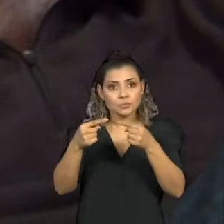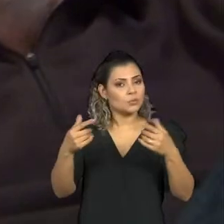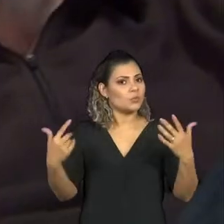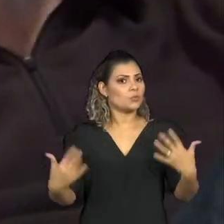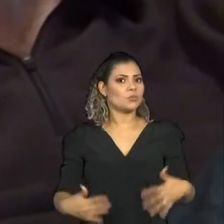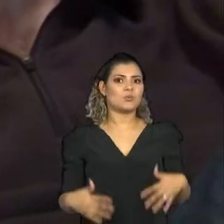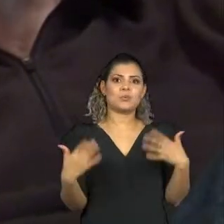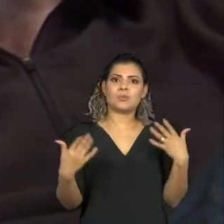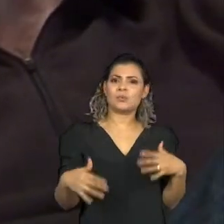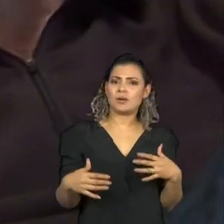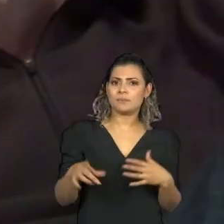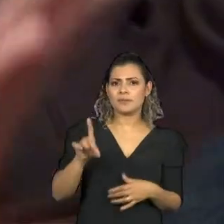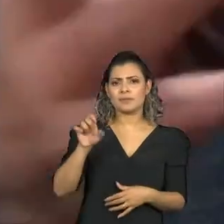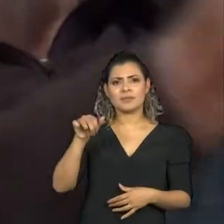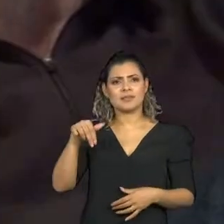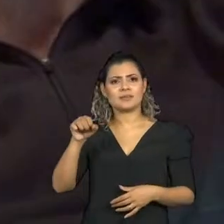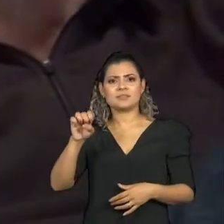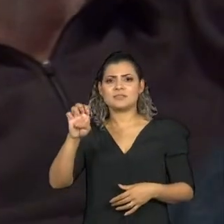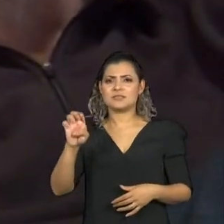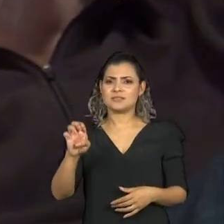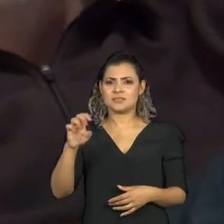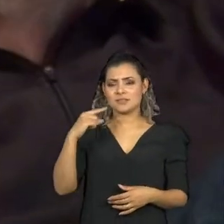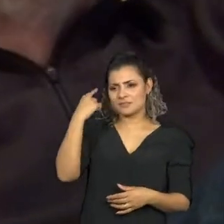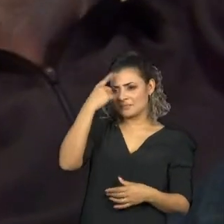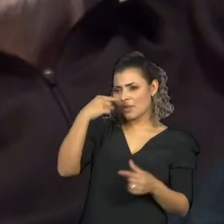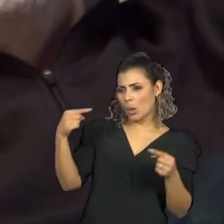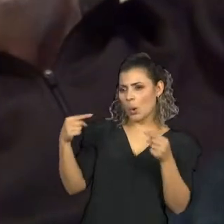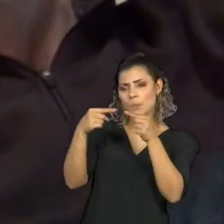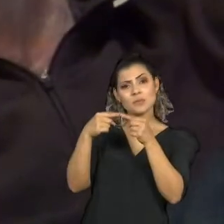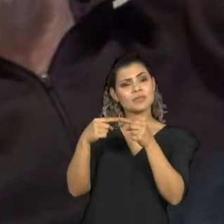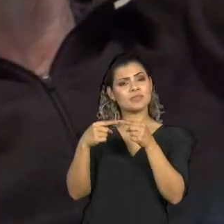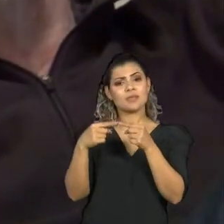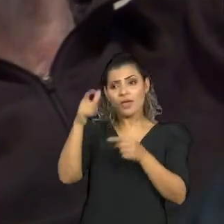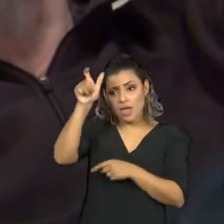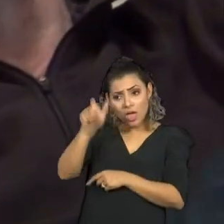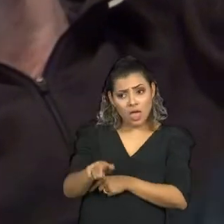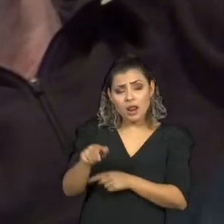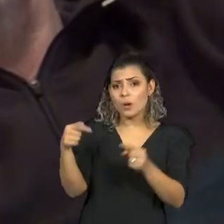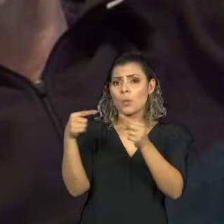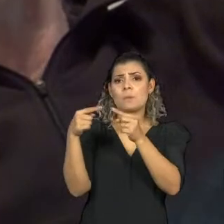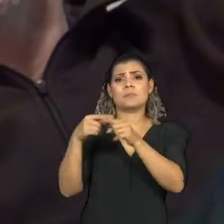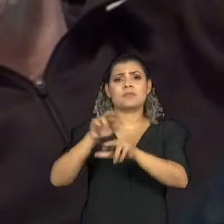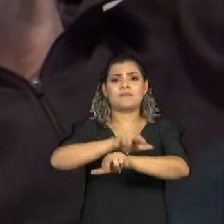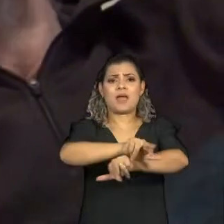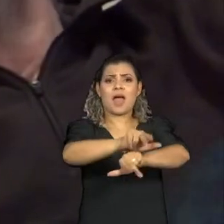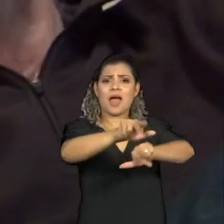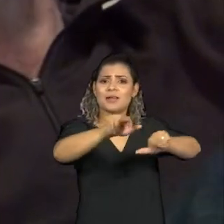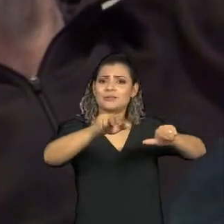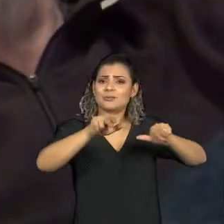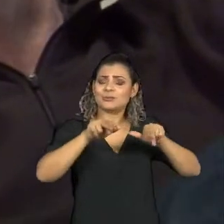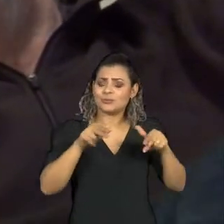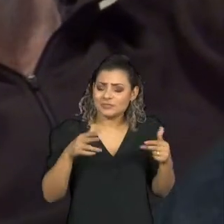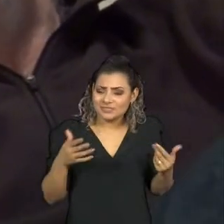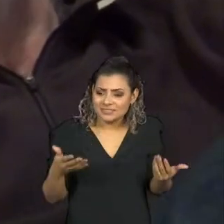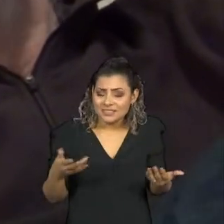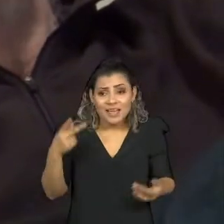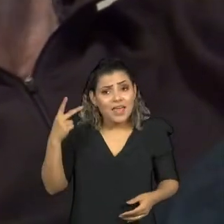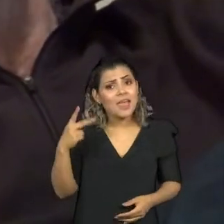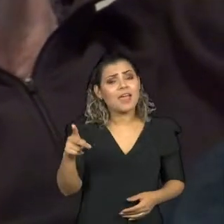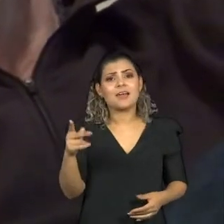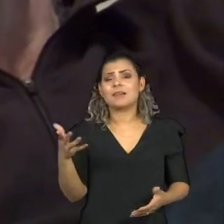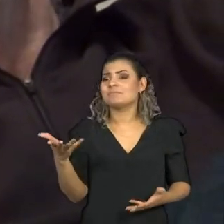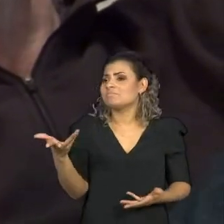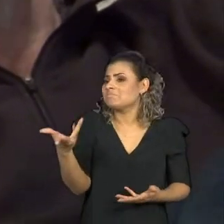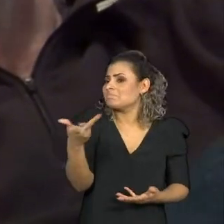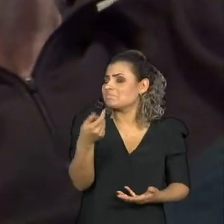permanentemente. A Denise tem um rosto muito maleável que serve para... Ela adapta, porque é uma atriz que tem recursos, ela adapta